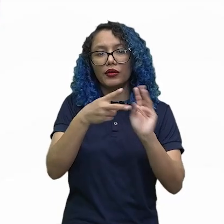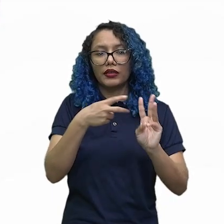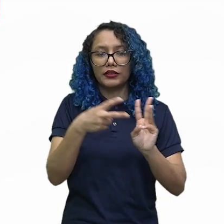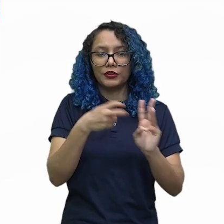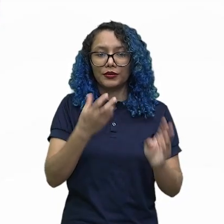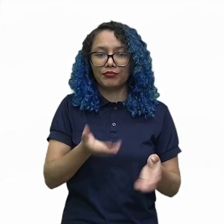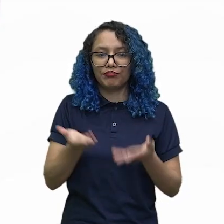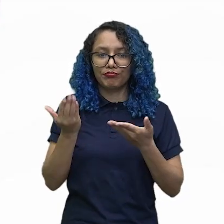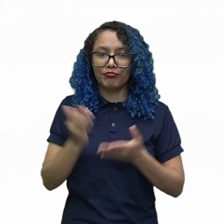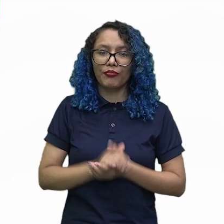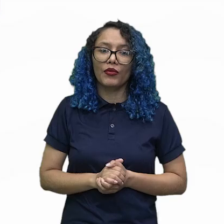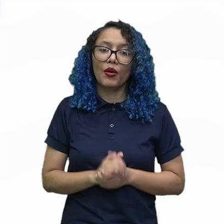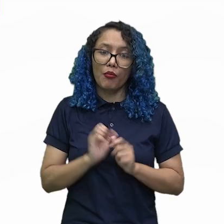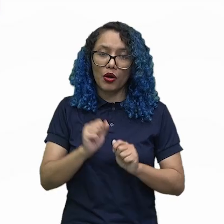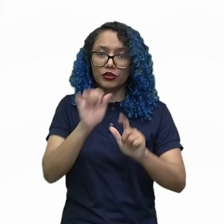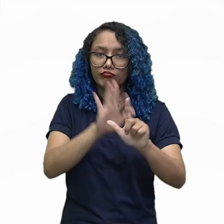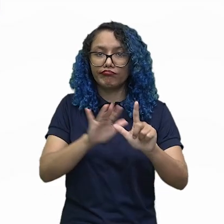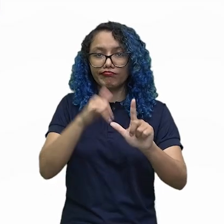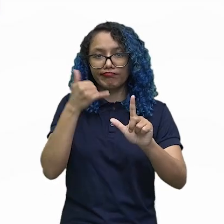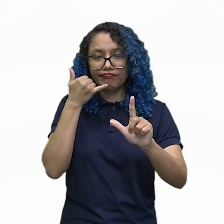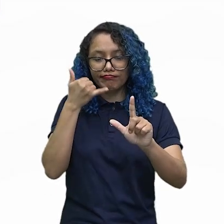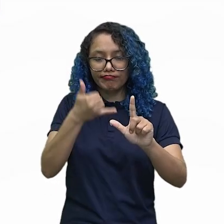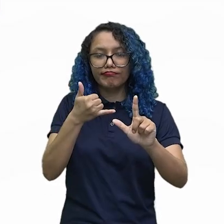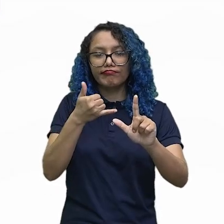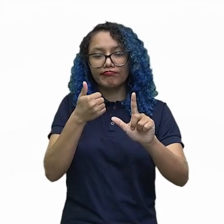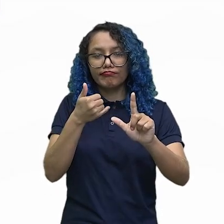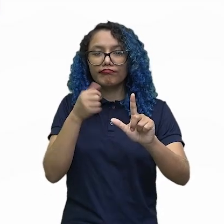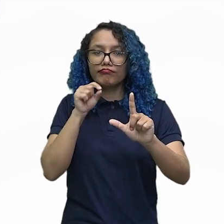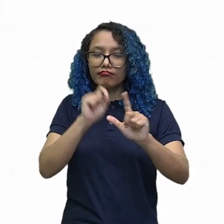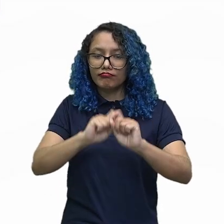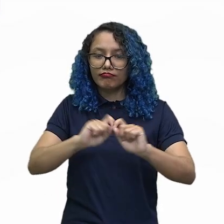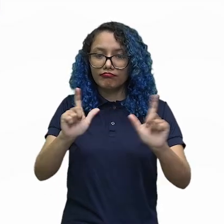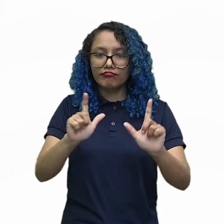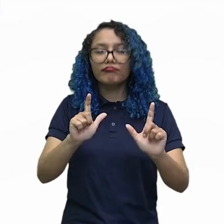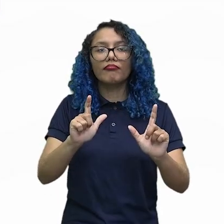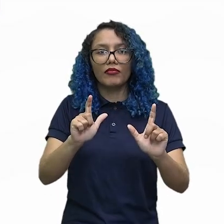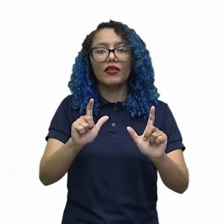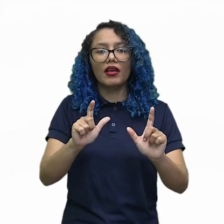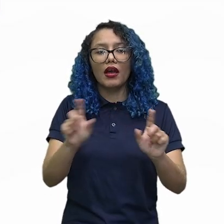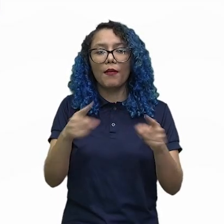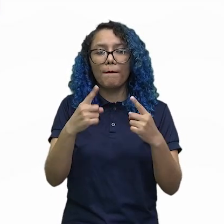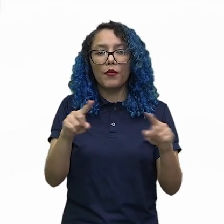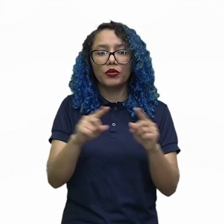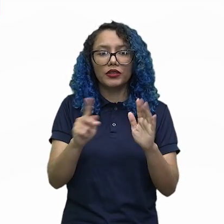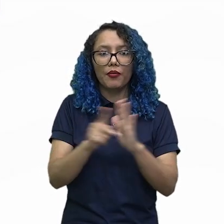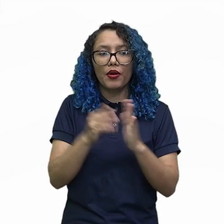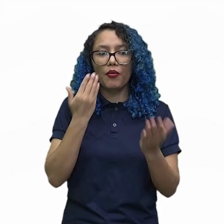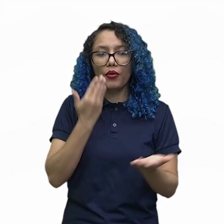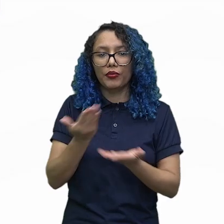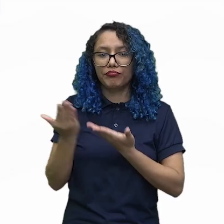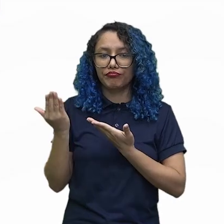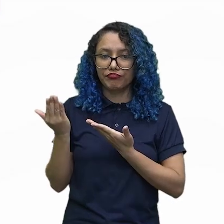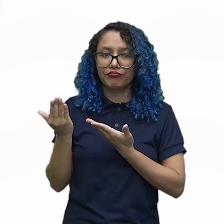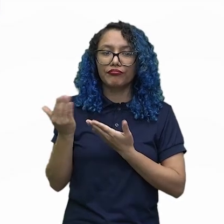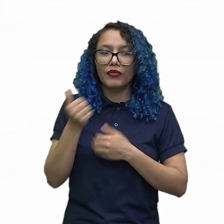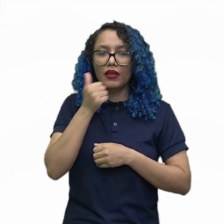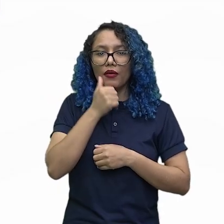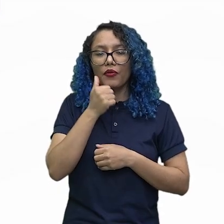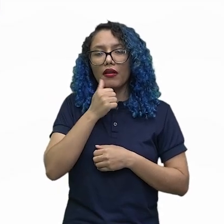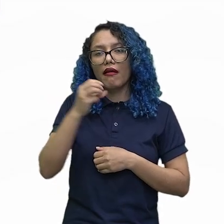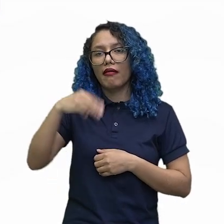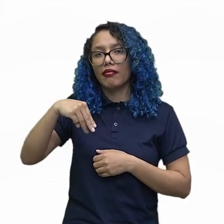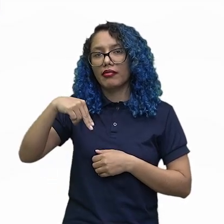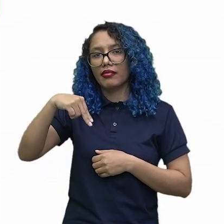só, você pode apontar o seu celular para o QR Code e apreciar a música Essa Terra é Minha, da compositora indígena